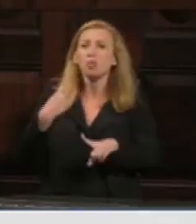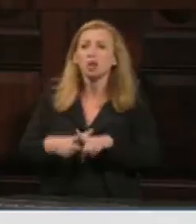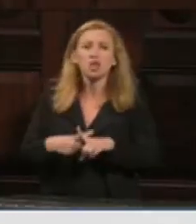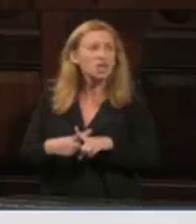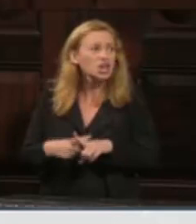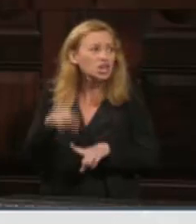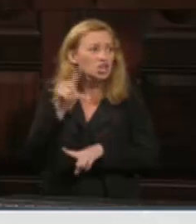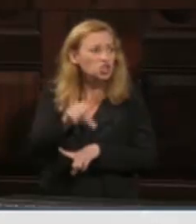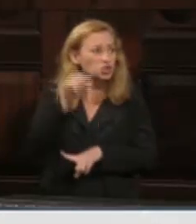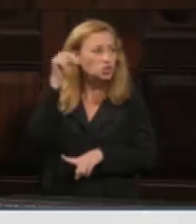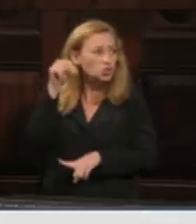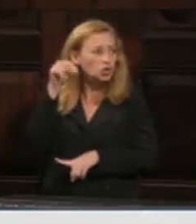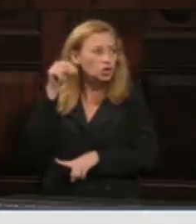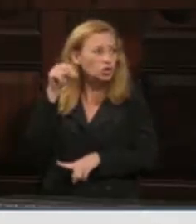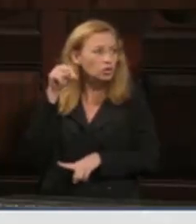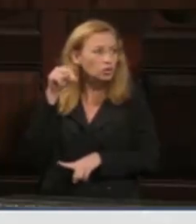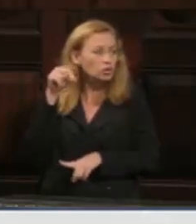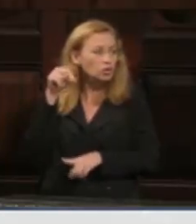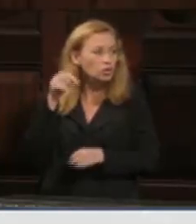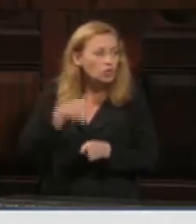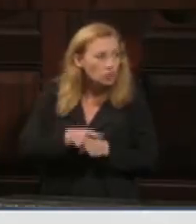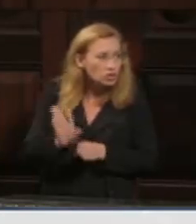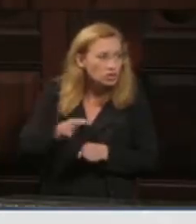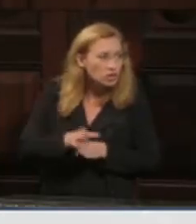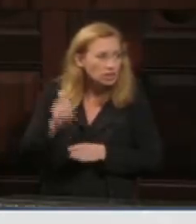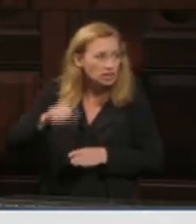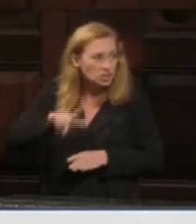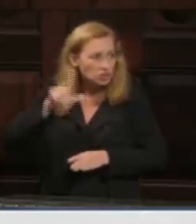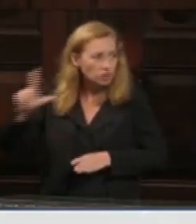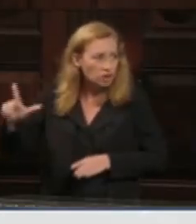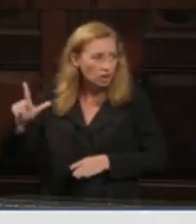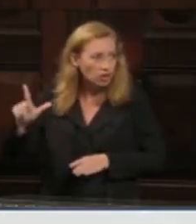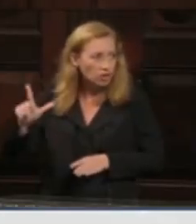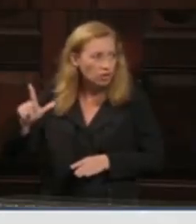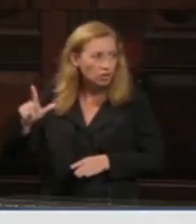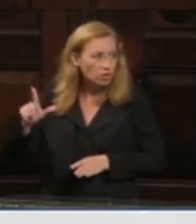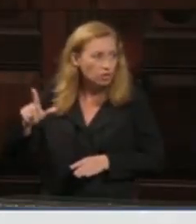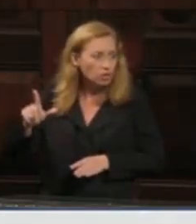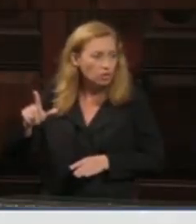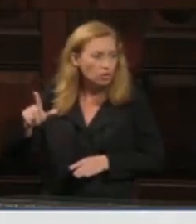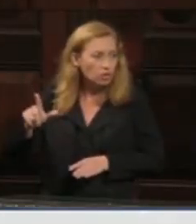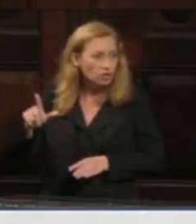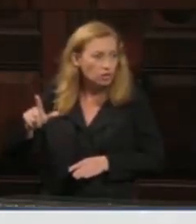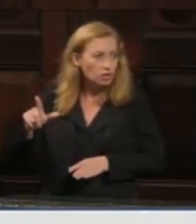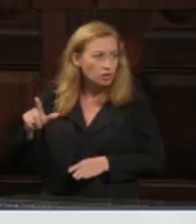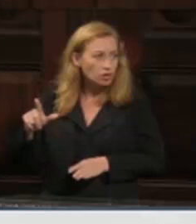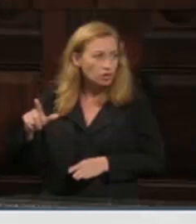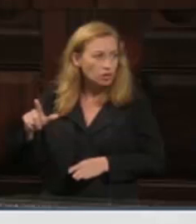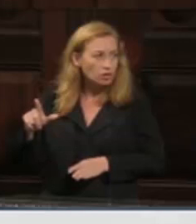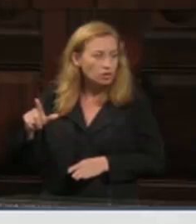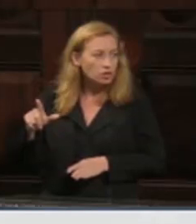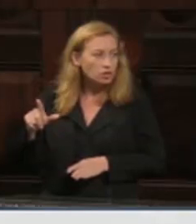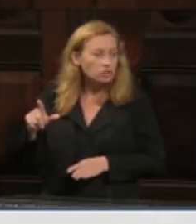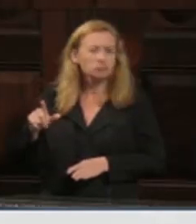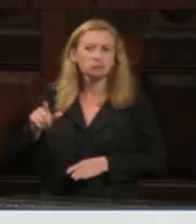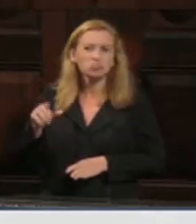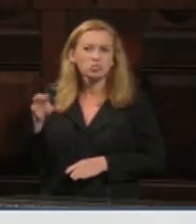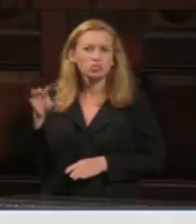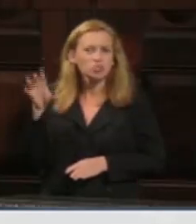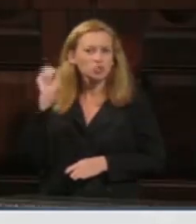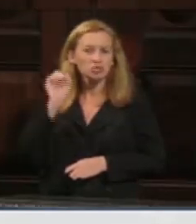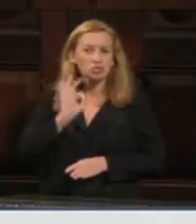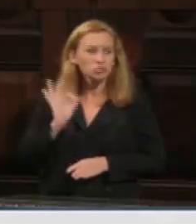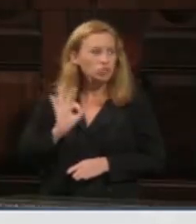nomeou para o Conselho Nacional a desarmamentista Ilona Zabó, que sempre bateu no presidente Jair